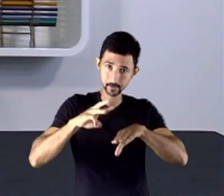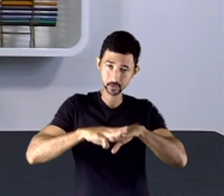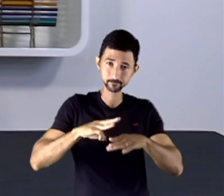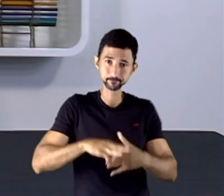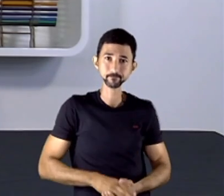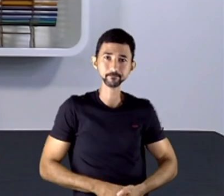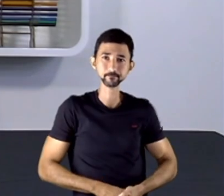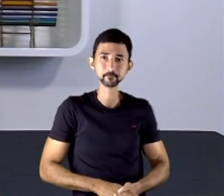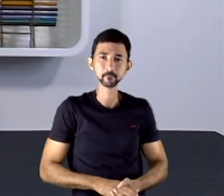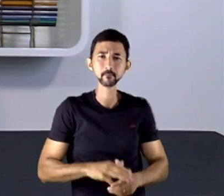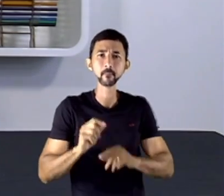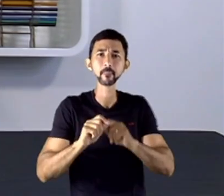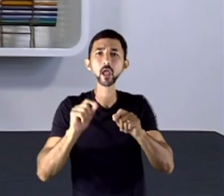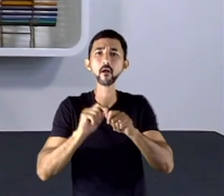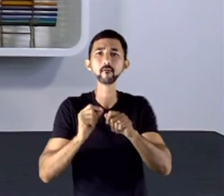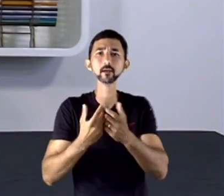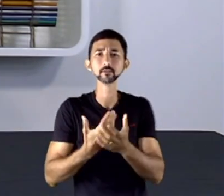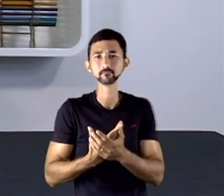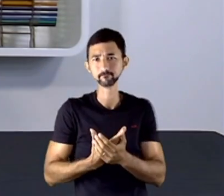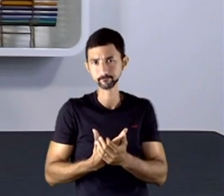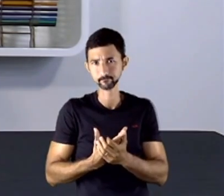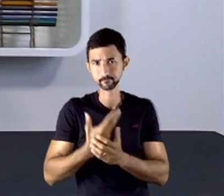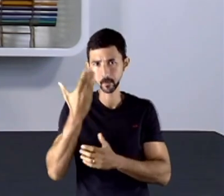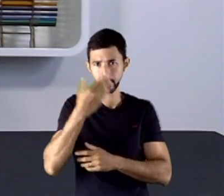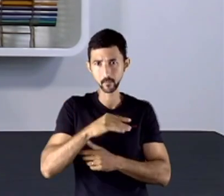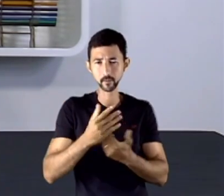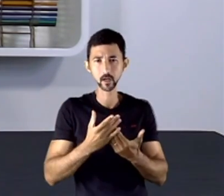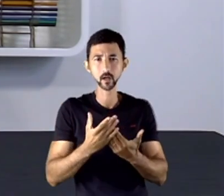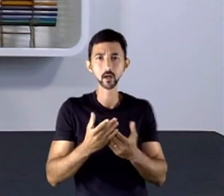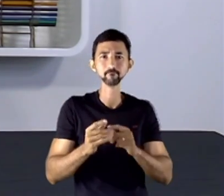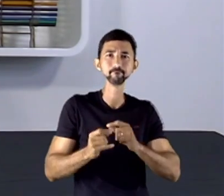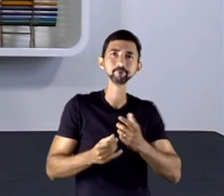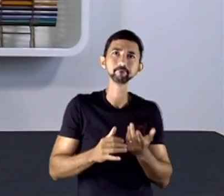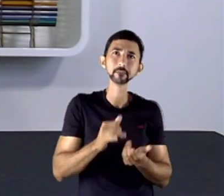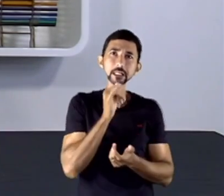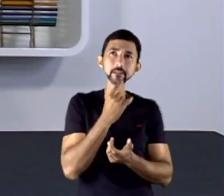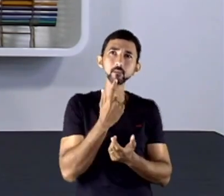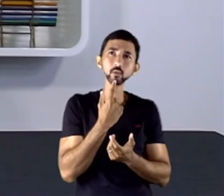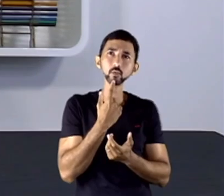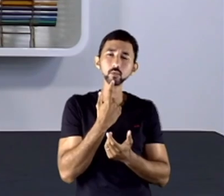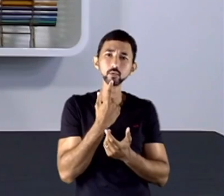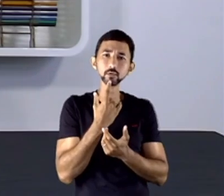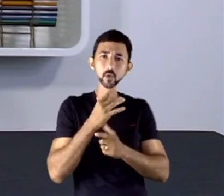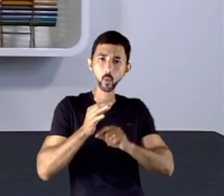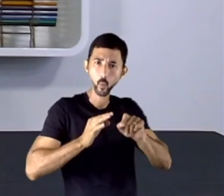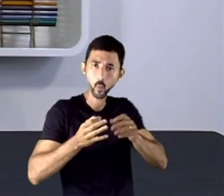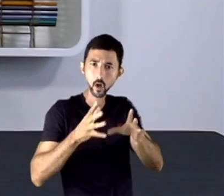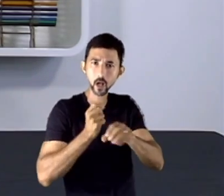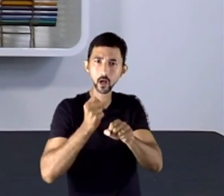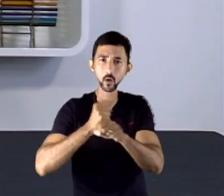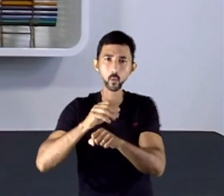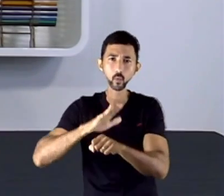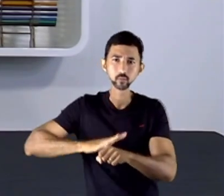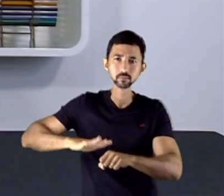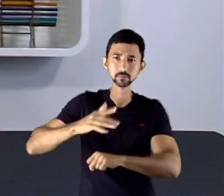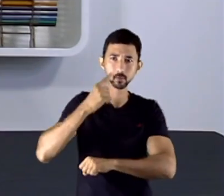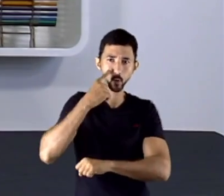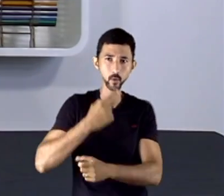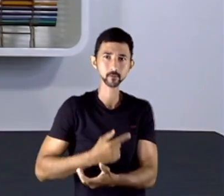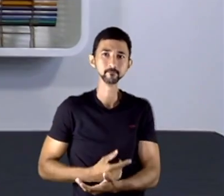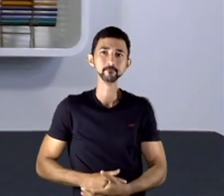isso? Então, o que eu faço? Eu consigo fazer algumas generalizações. E aí que entra